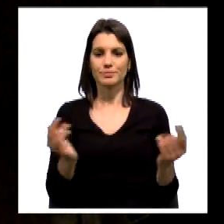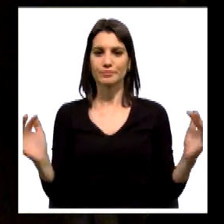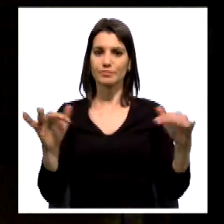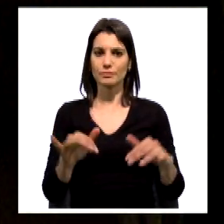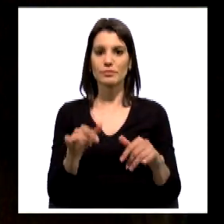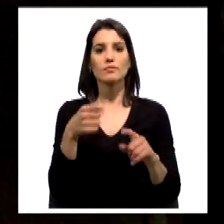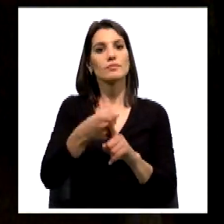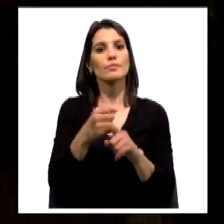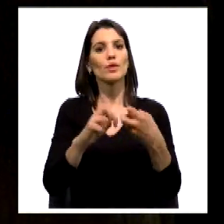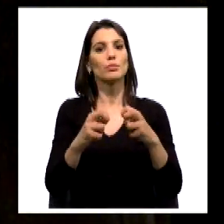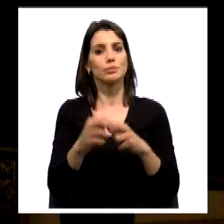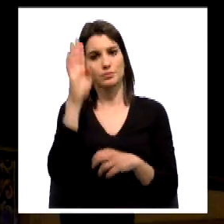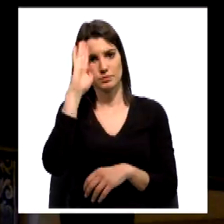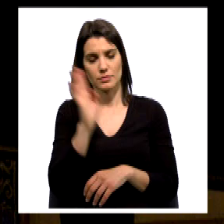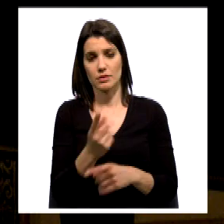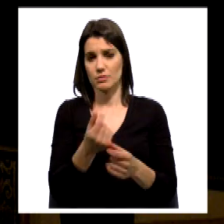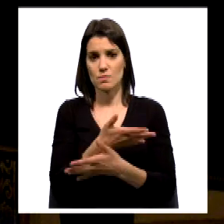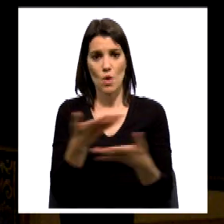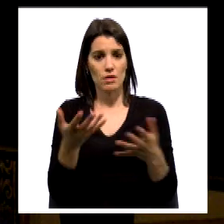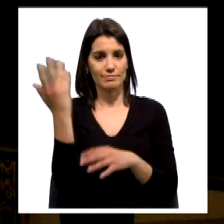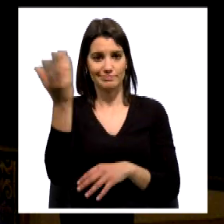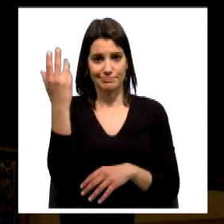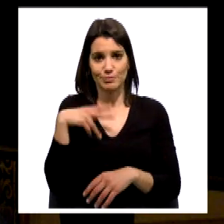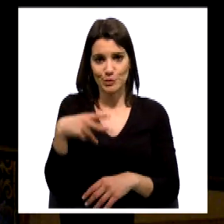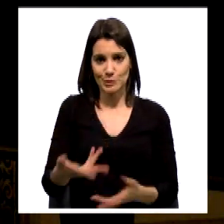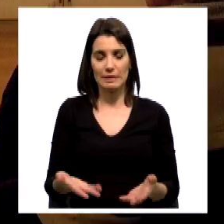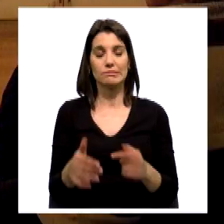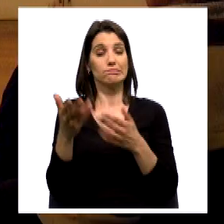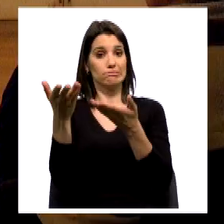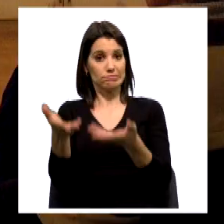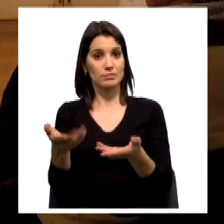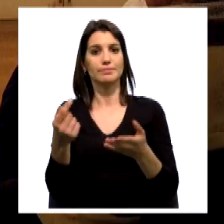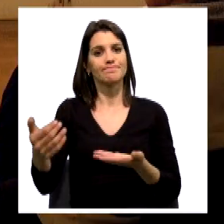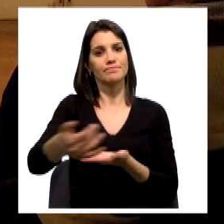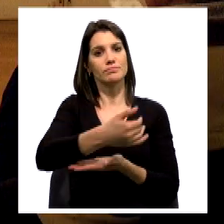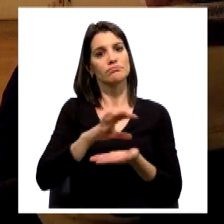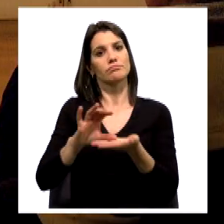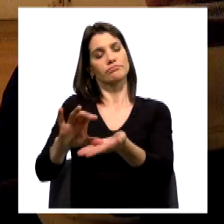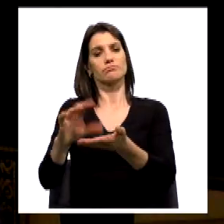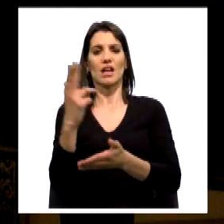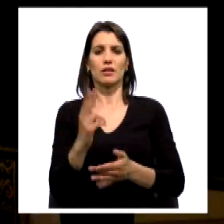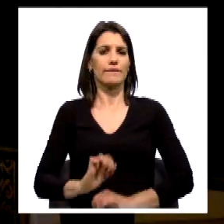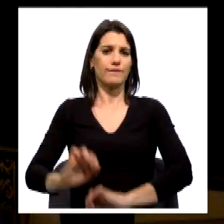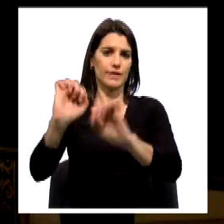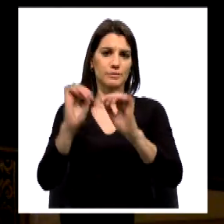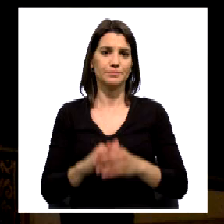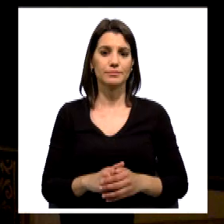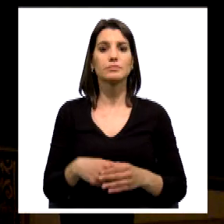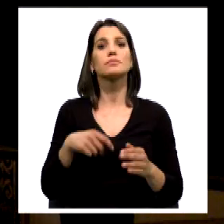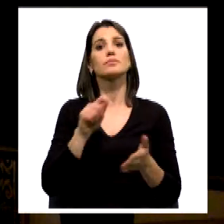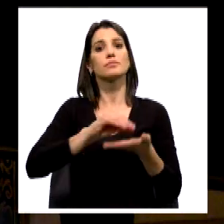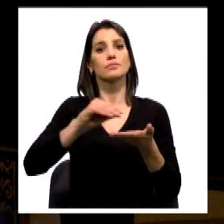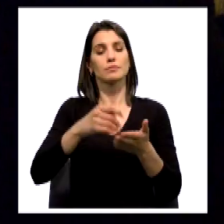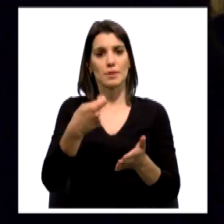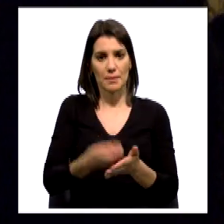os concertos para combater um problema conhecido, a falta de dinheiro para a cultura em Portugal. Aqui, os fundos são para os artistas.